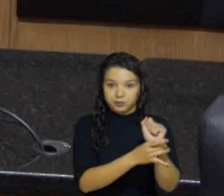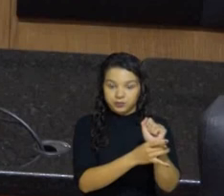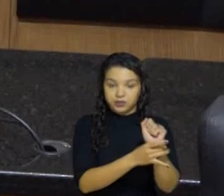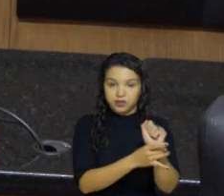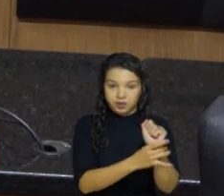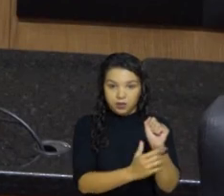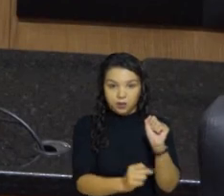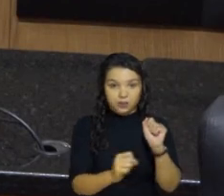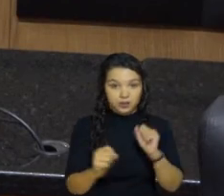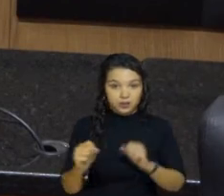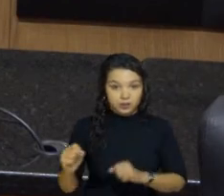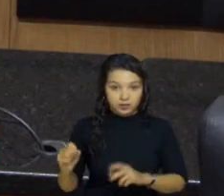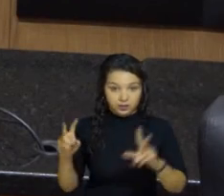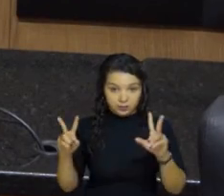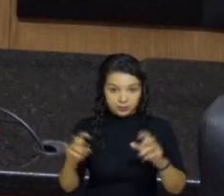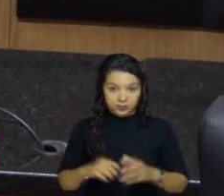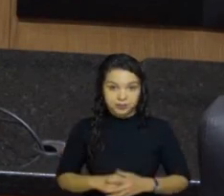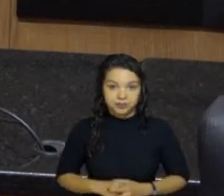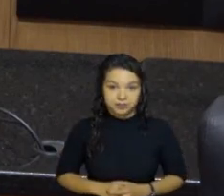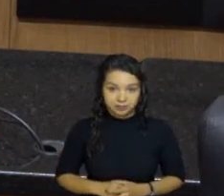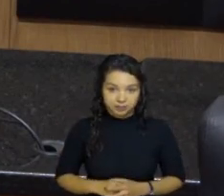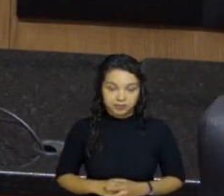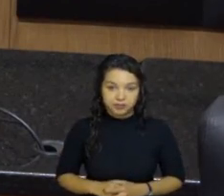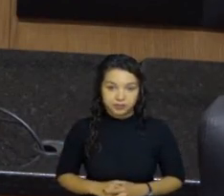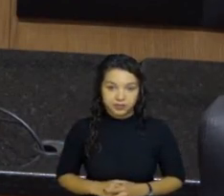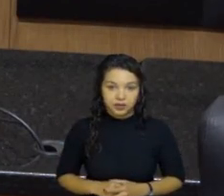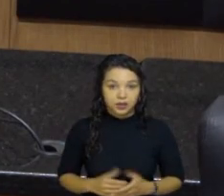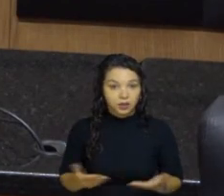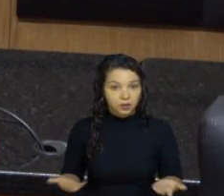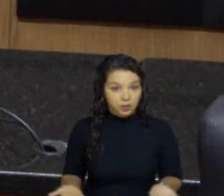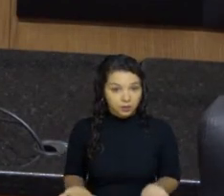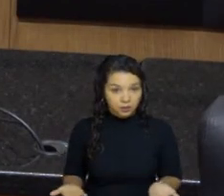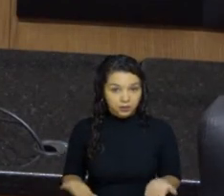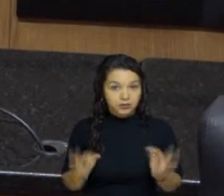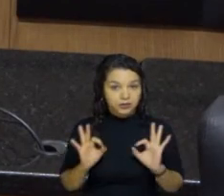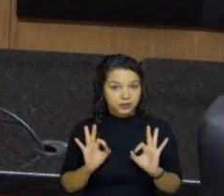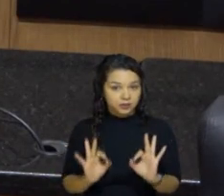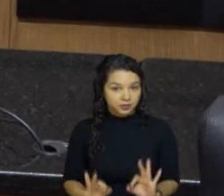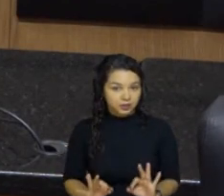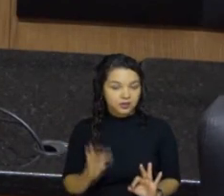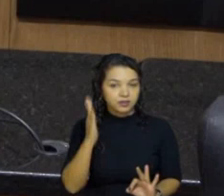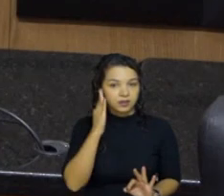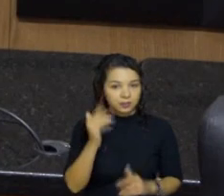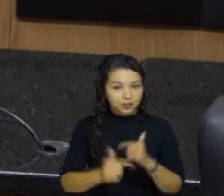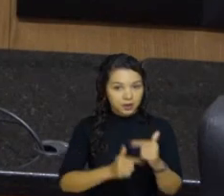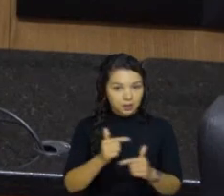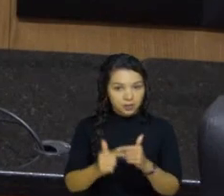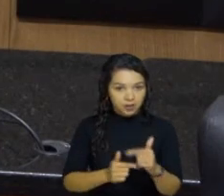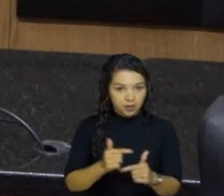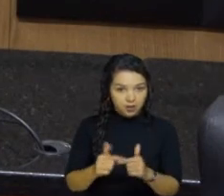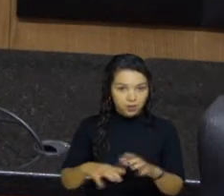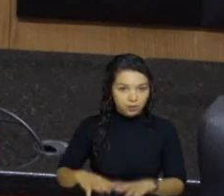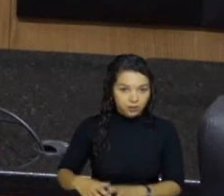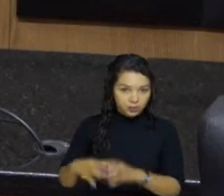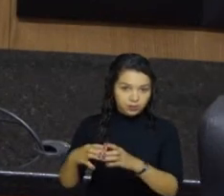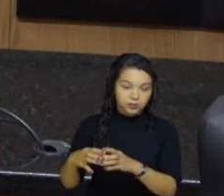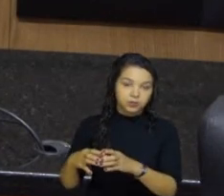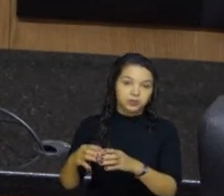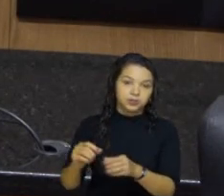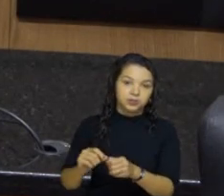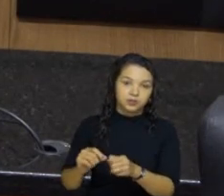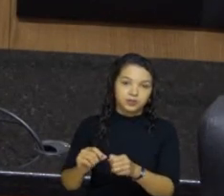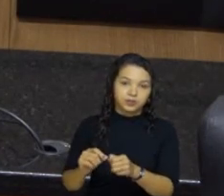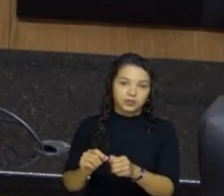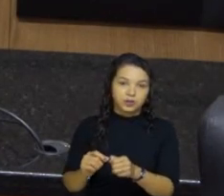homicídios, deputado Zé Milton. E, com certeza, graças a um grande trabalho que todo esse time faz em prol da